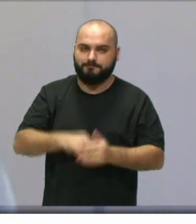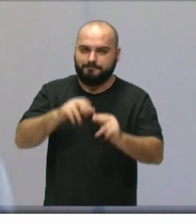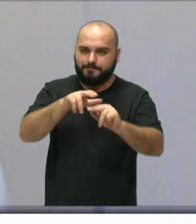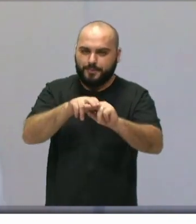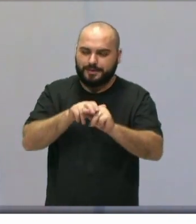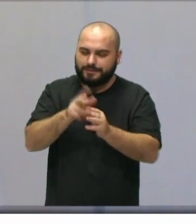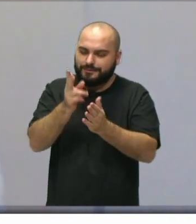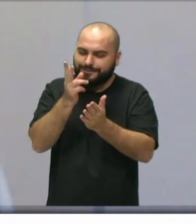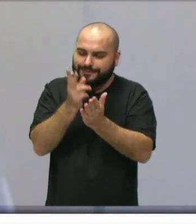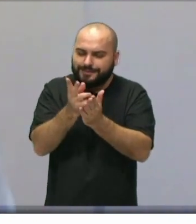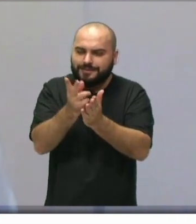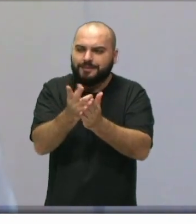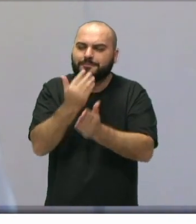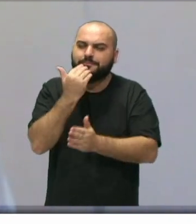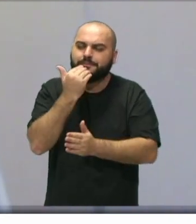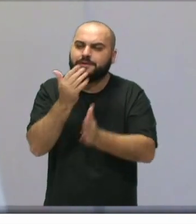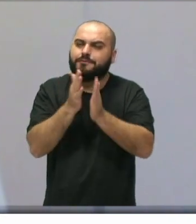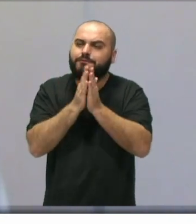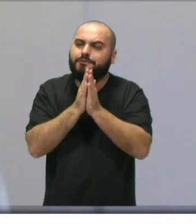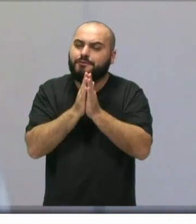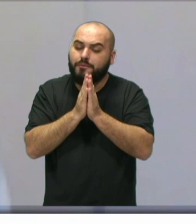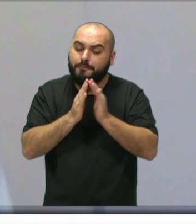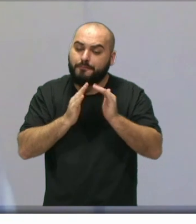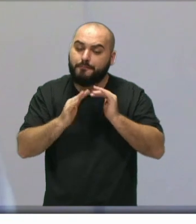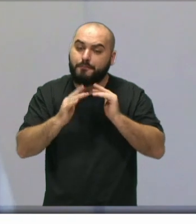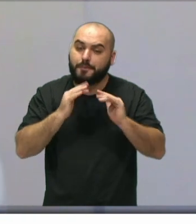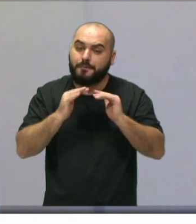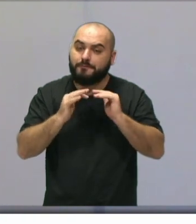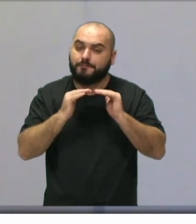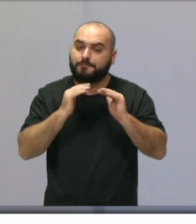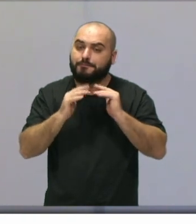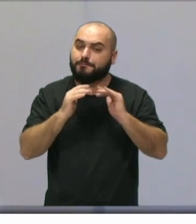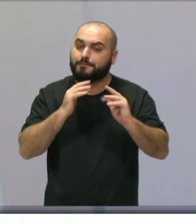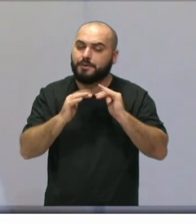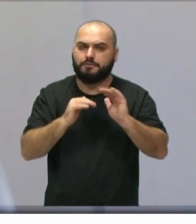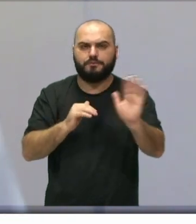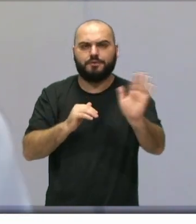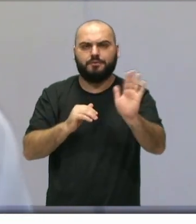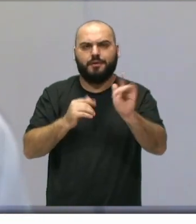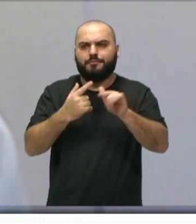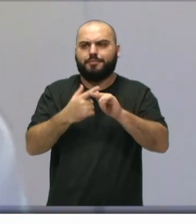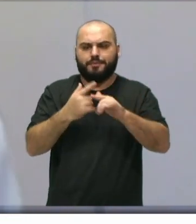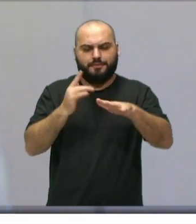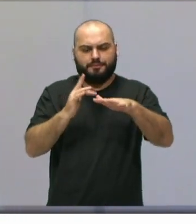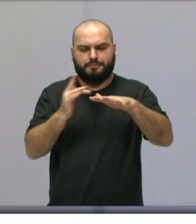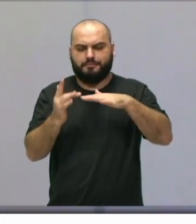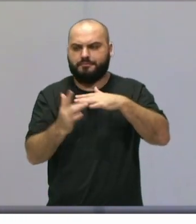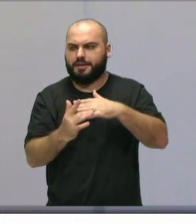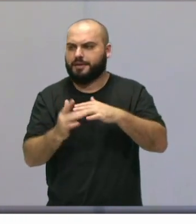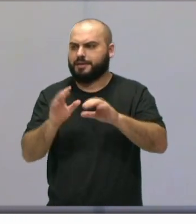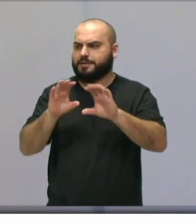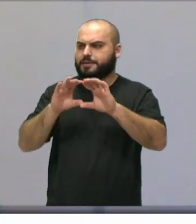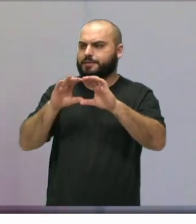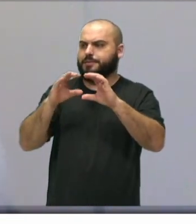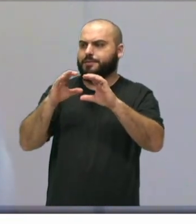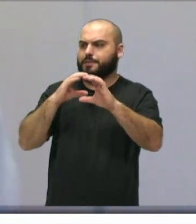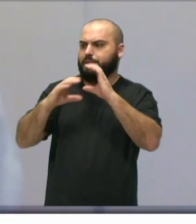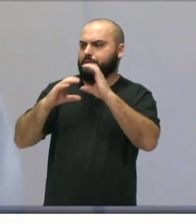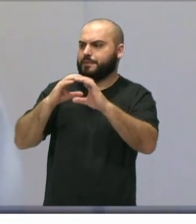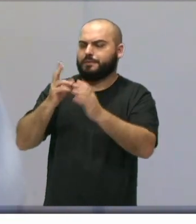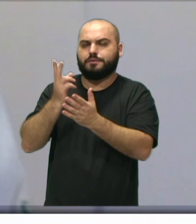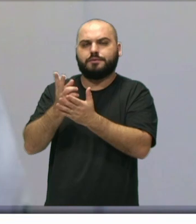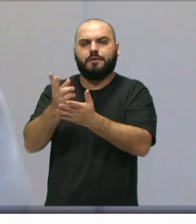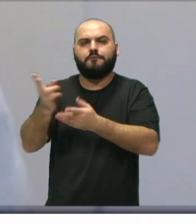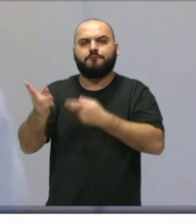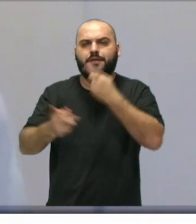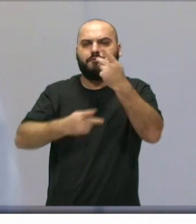recomenda que se mexa. E assim, não é porque a mídia, os meios de comunicação, os templates estão falando